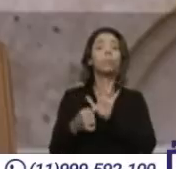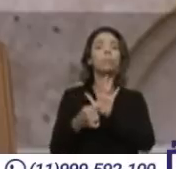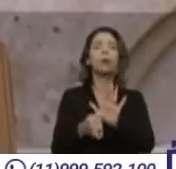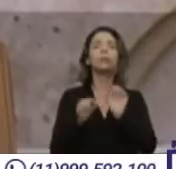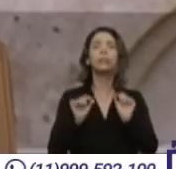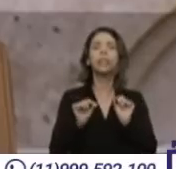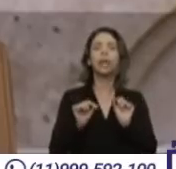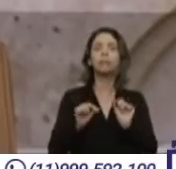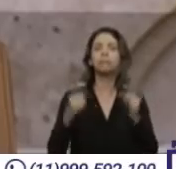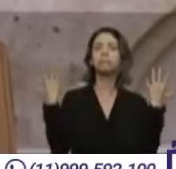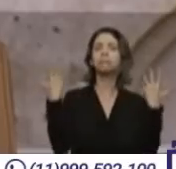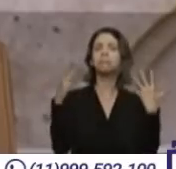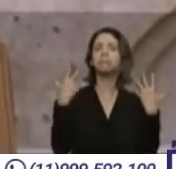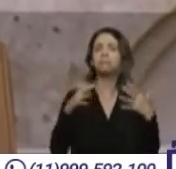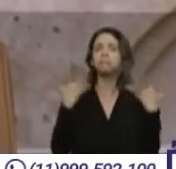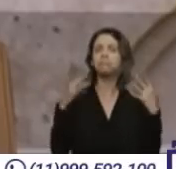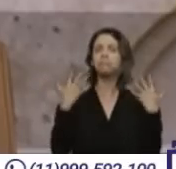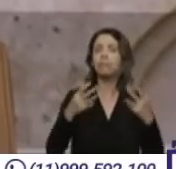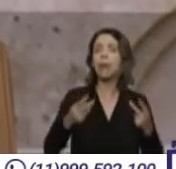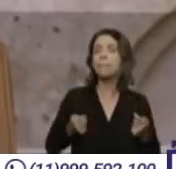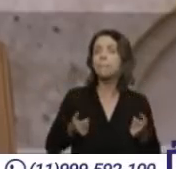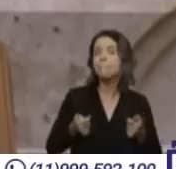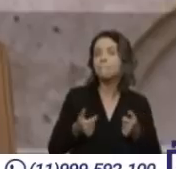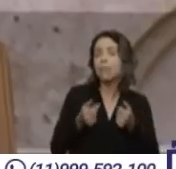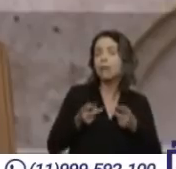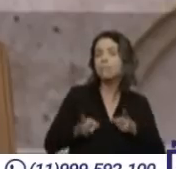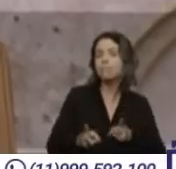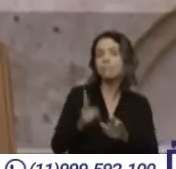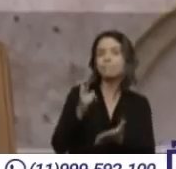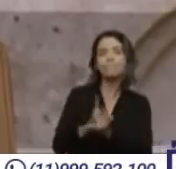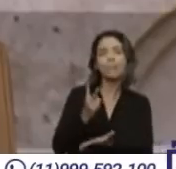perdura, pois habita o espírito das